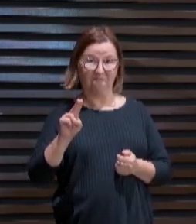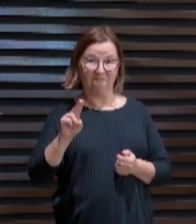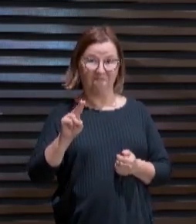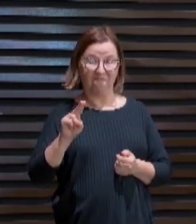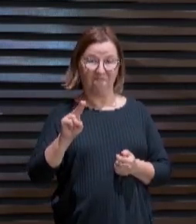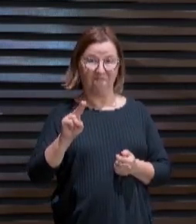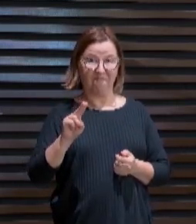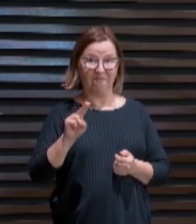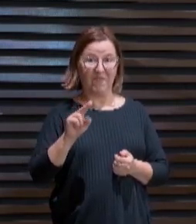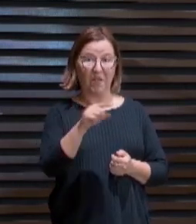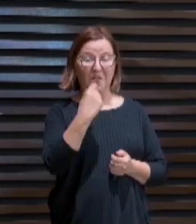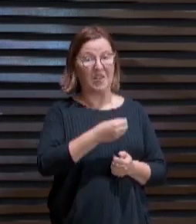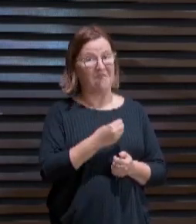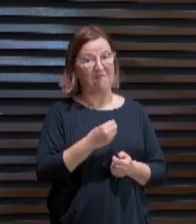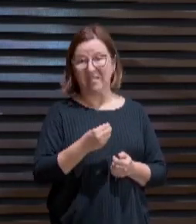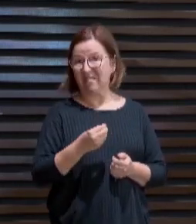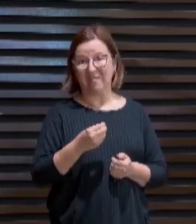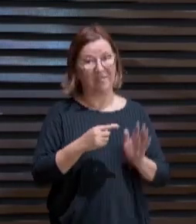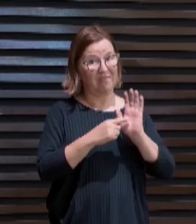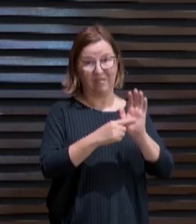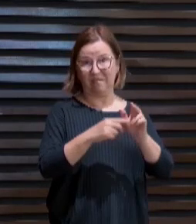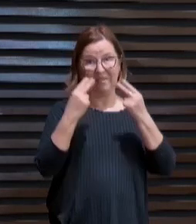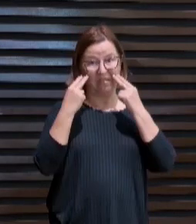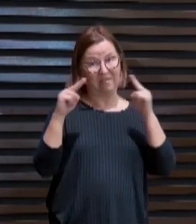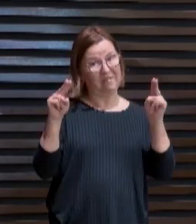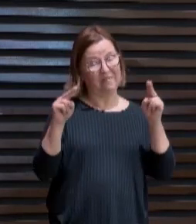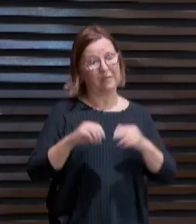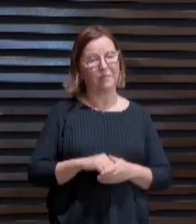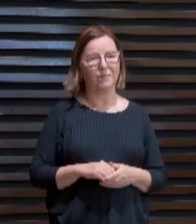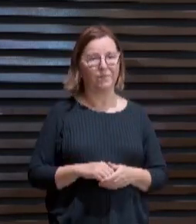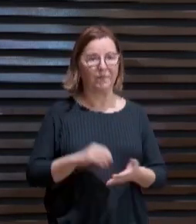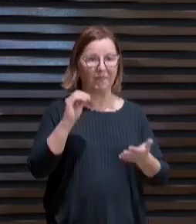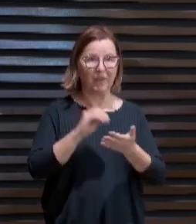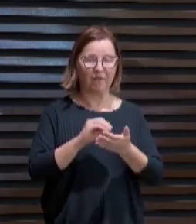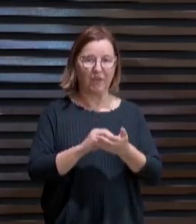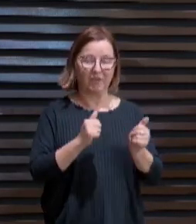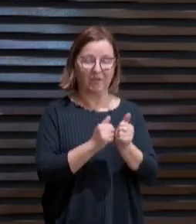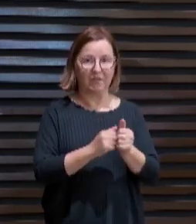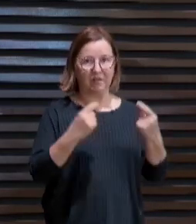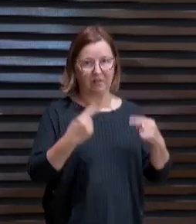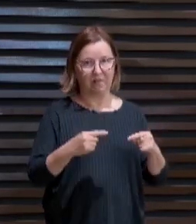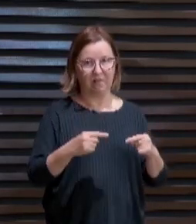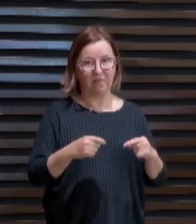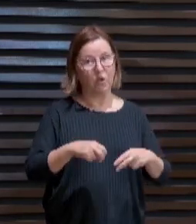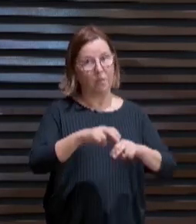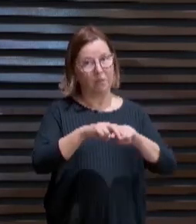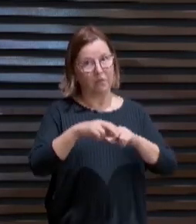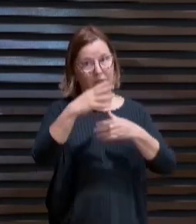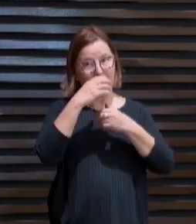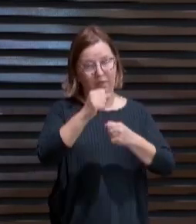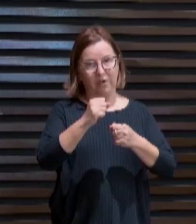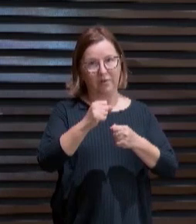Né? Olha lá. A ausência de perseguição deve ser um motivo forte para a igreja repensar a sua